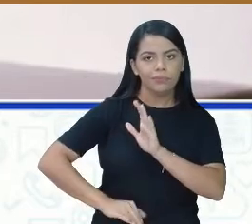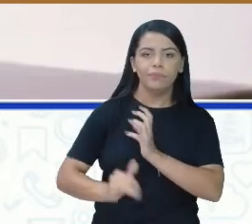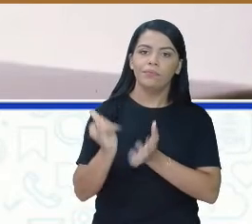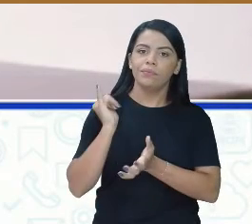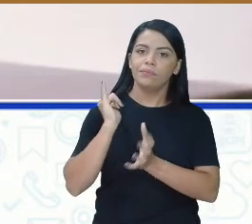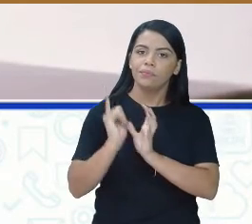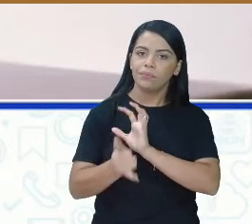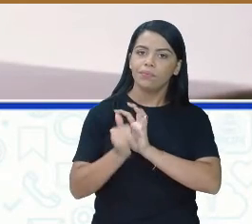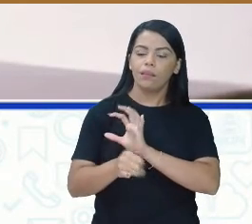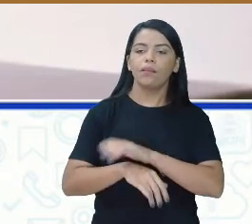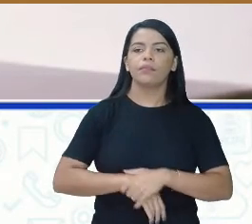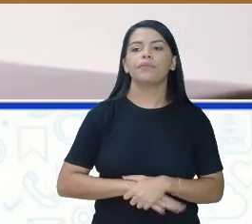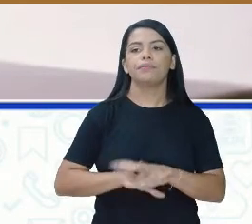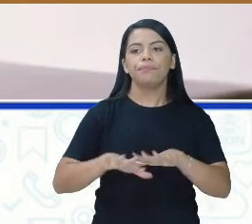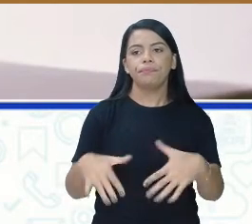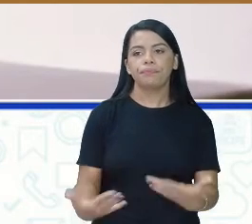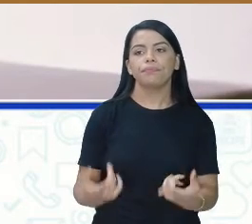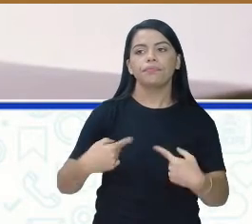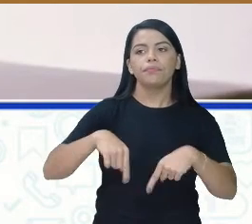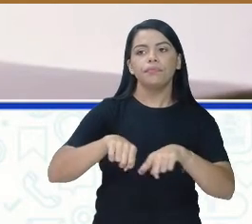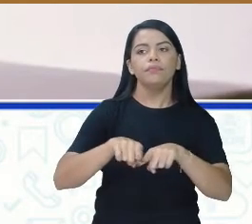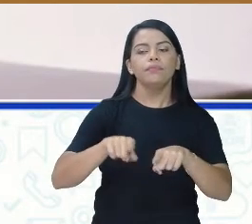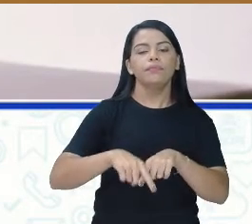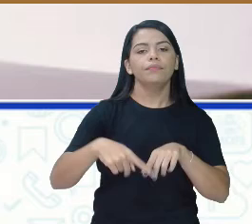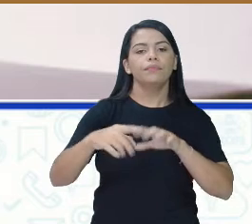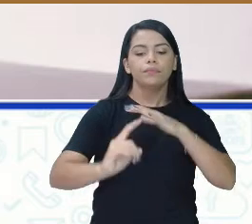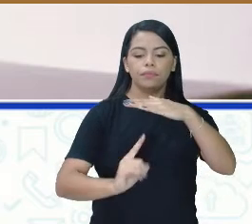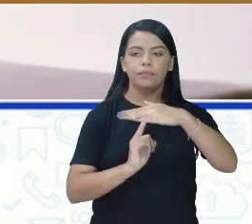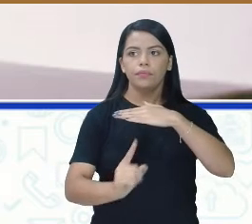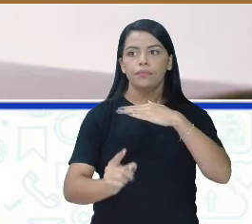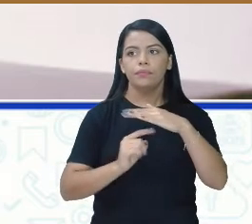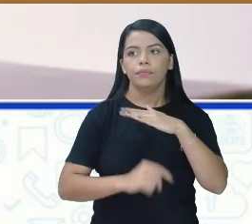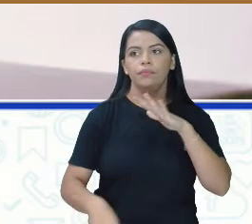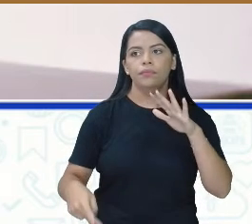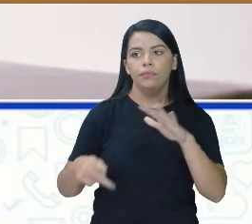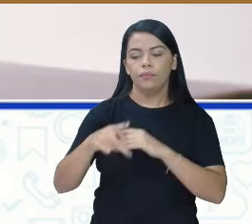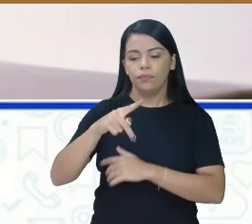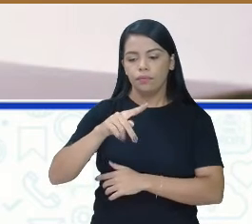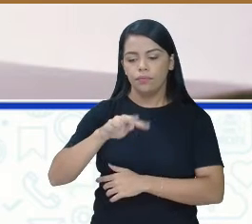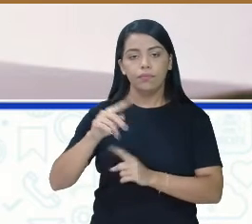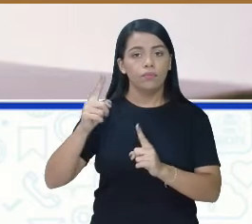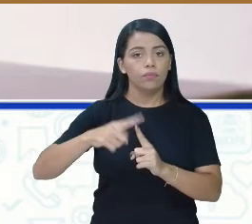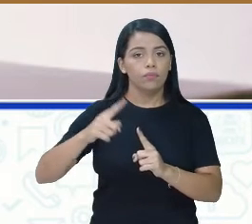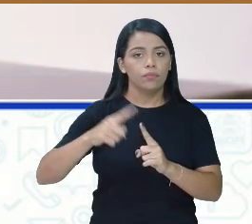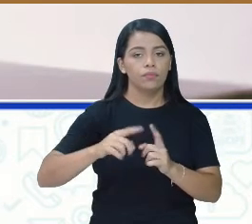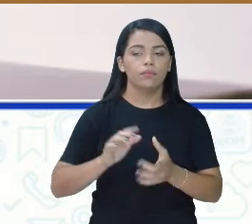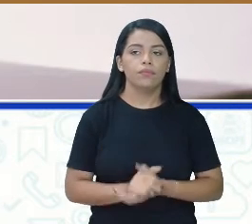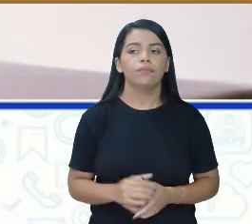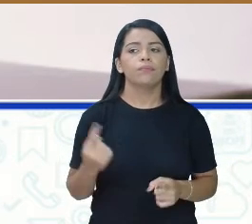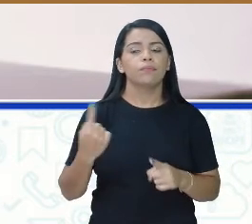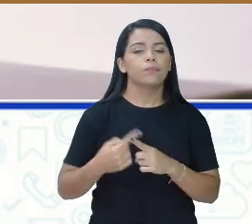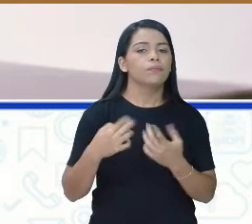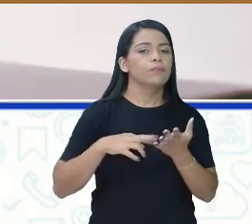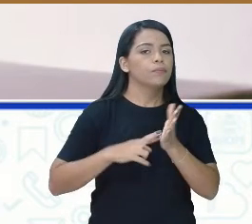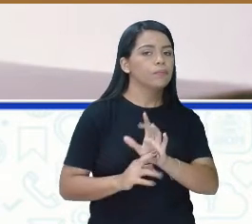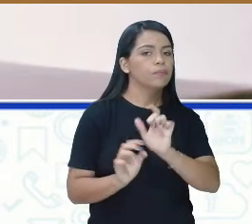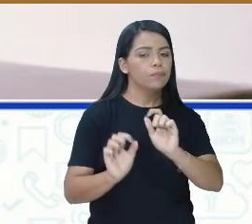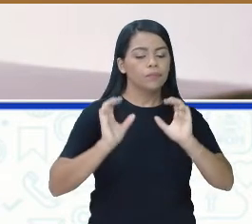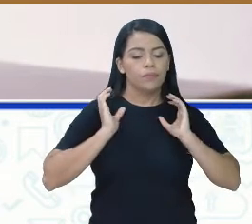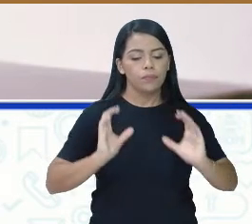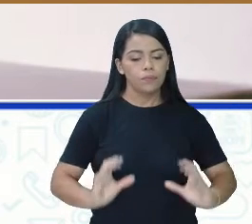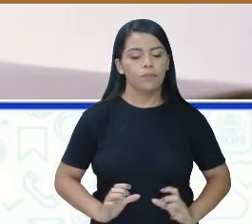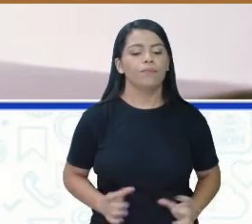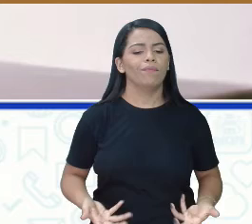Personagens tipo. O que são personagens tipo, Vivi? São as personagens da fábula denominadas tipo, porque representam o comportamento